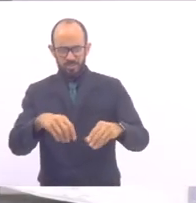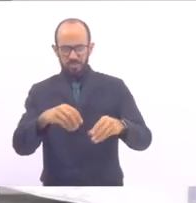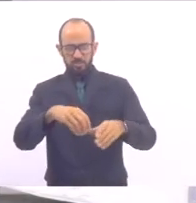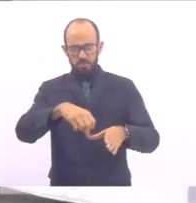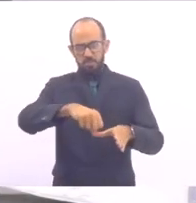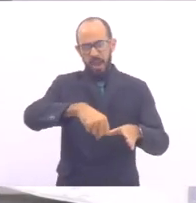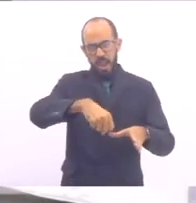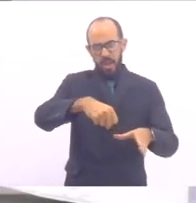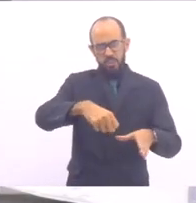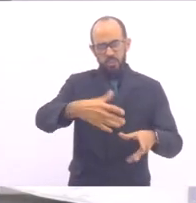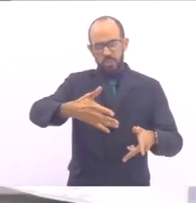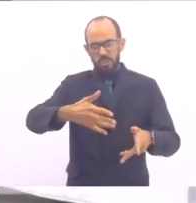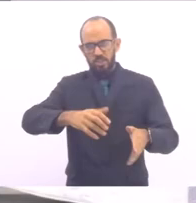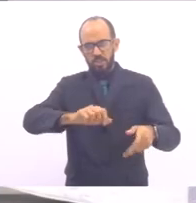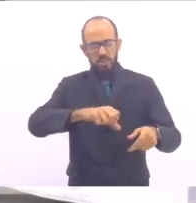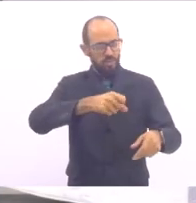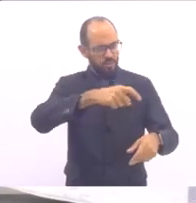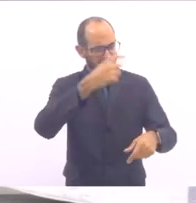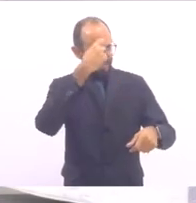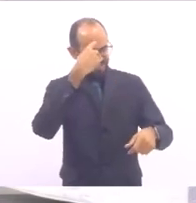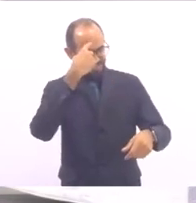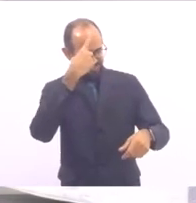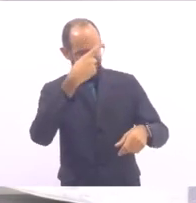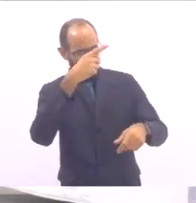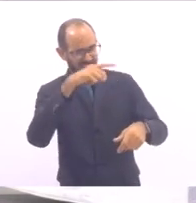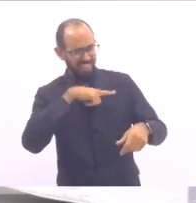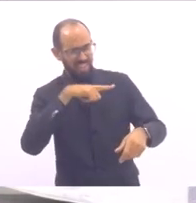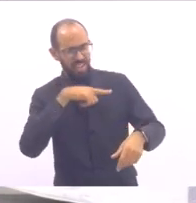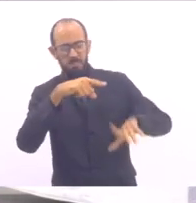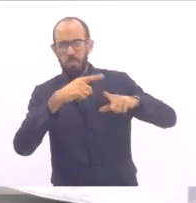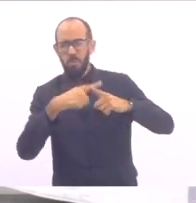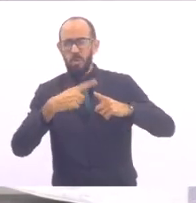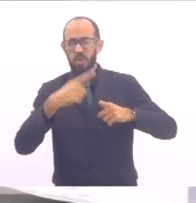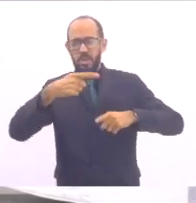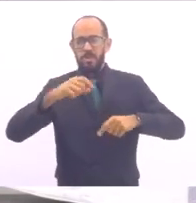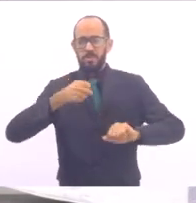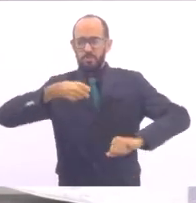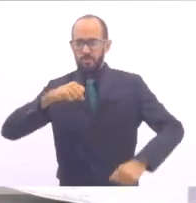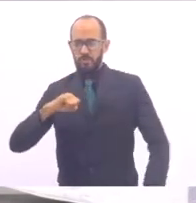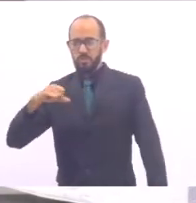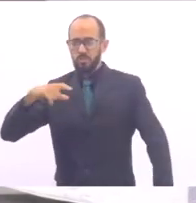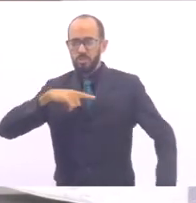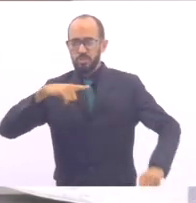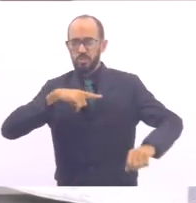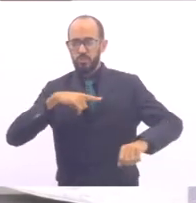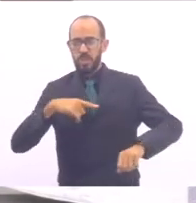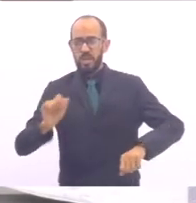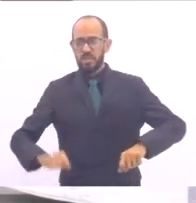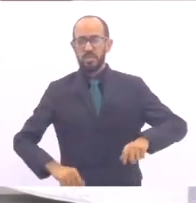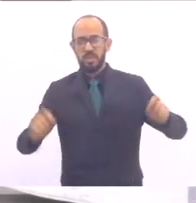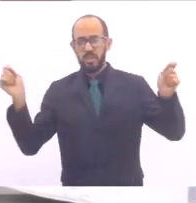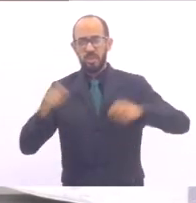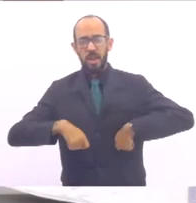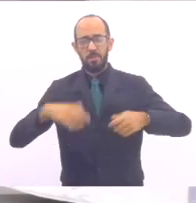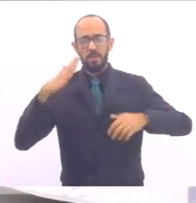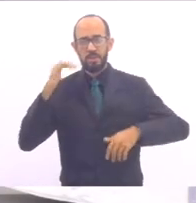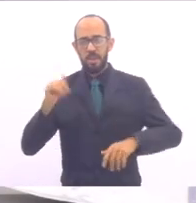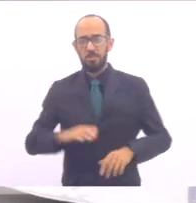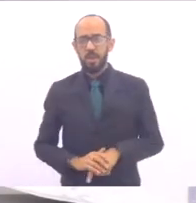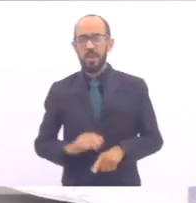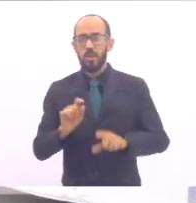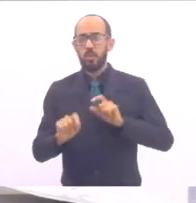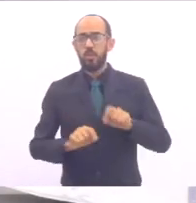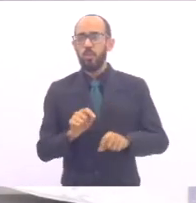declaratório. Se vocês têm isso, porque nisso vocês já teriam quais são as maiores, porque eles